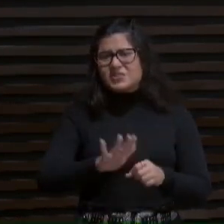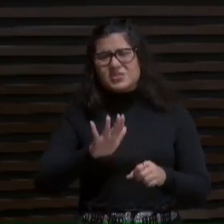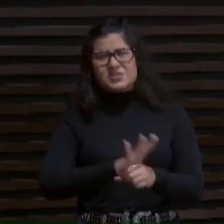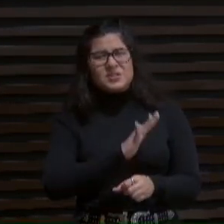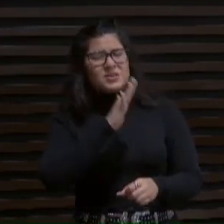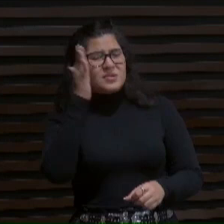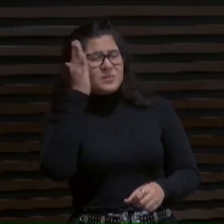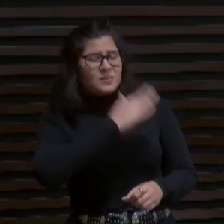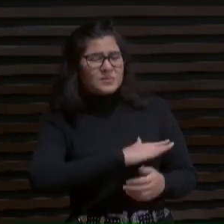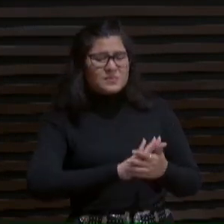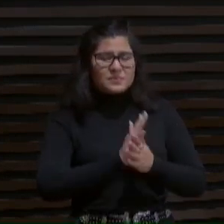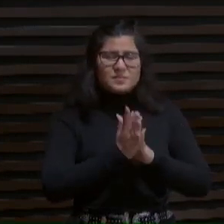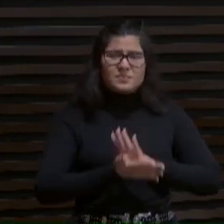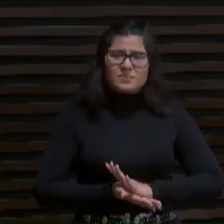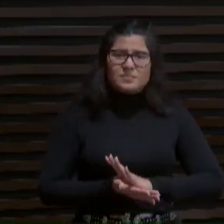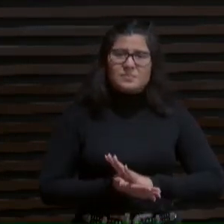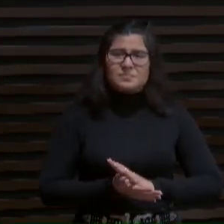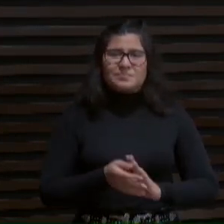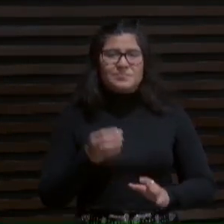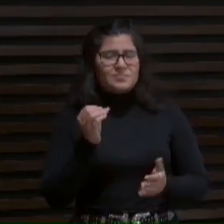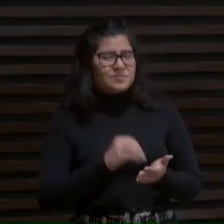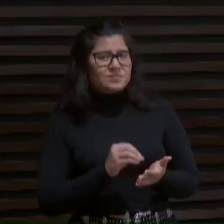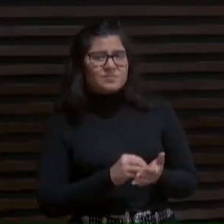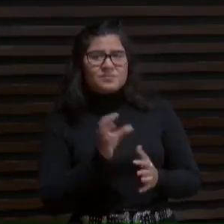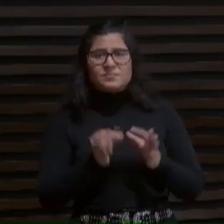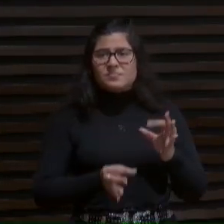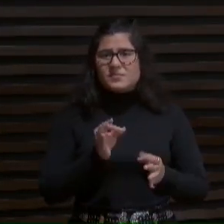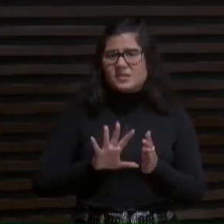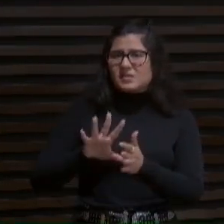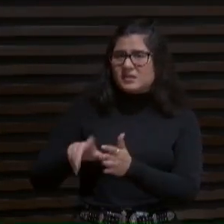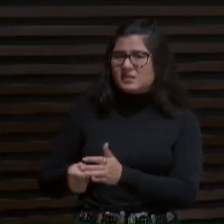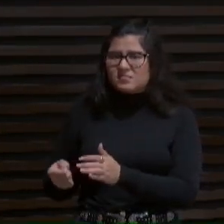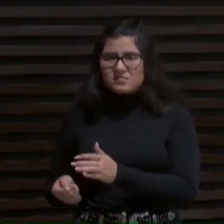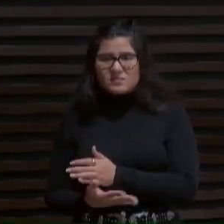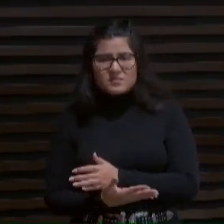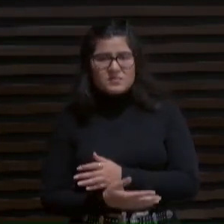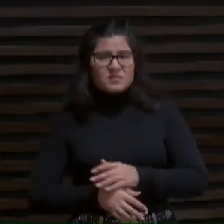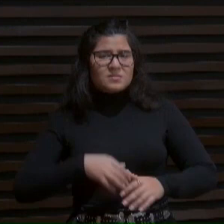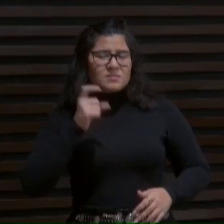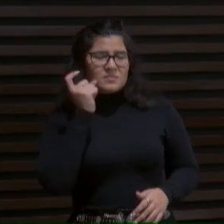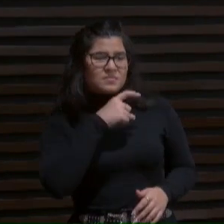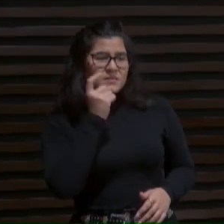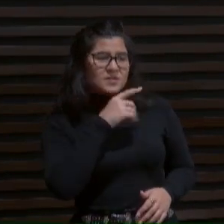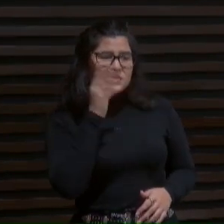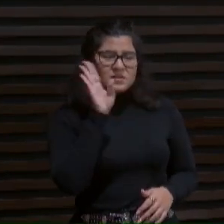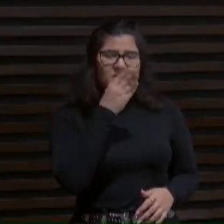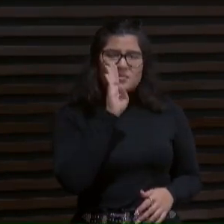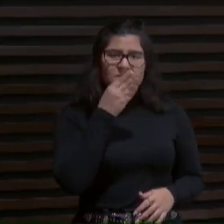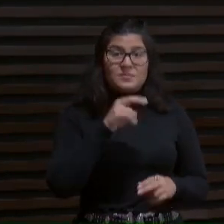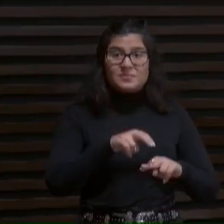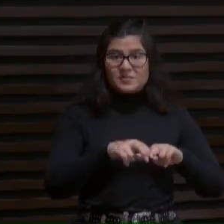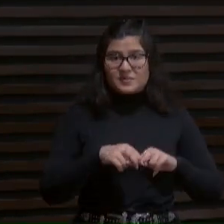de destruição. É cheio de injustiça, de fraude, de engano, de mentira. E é por isso